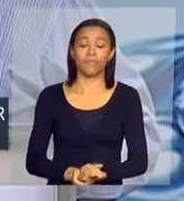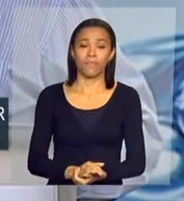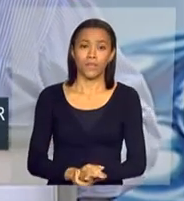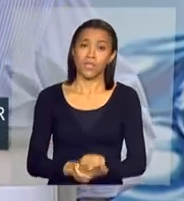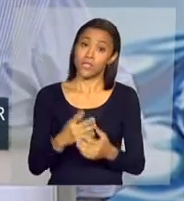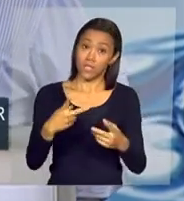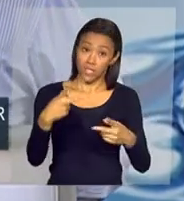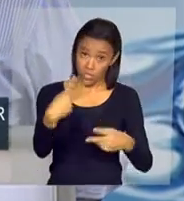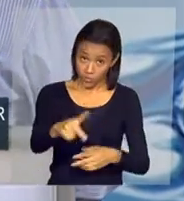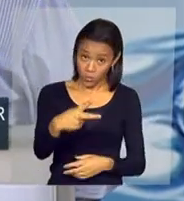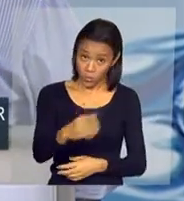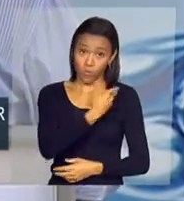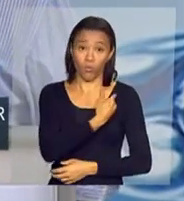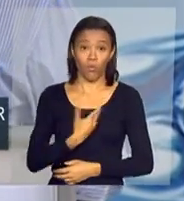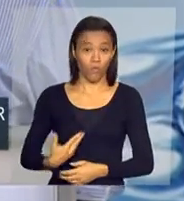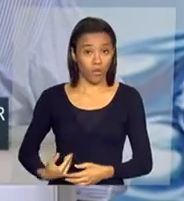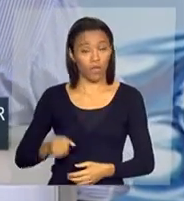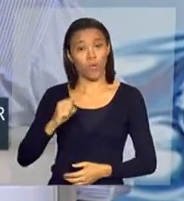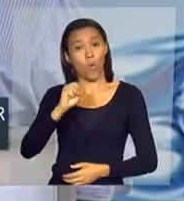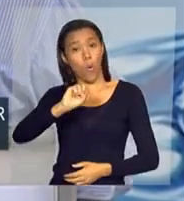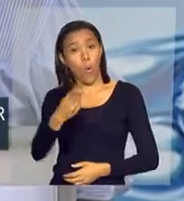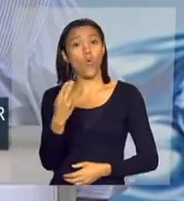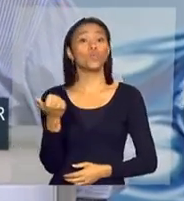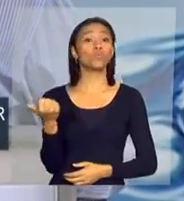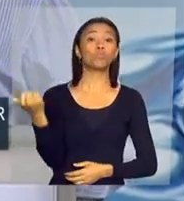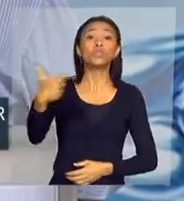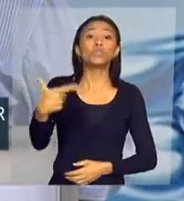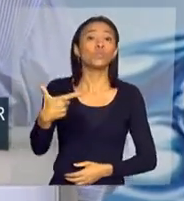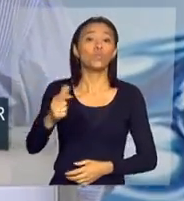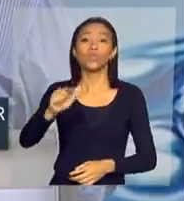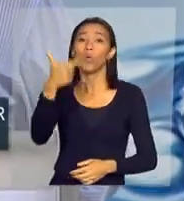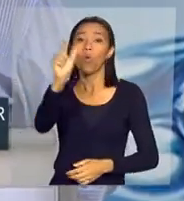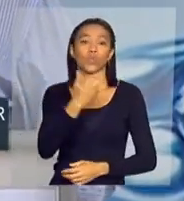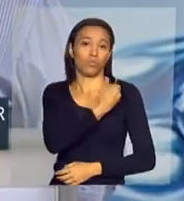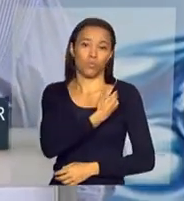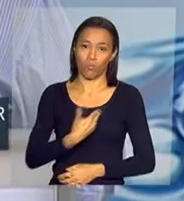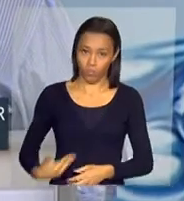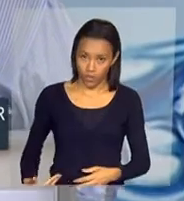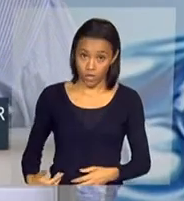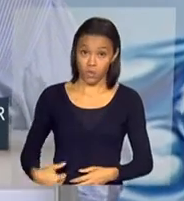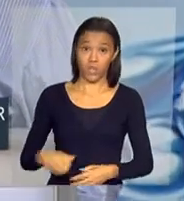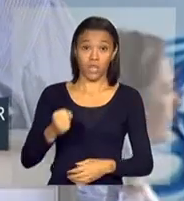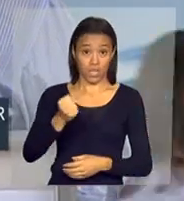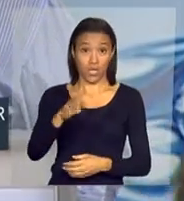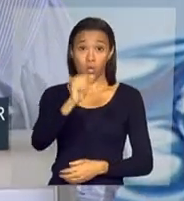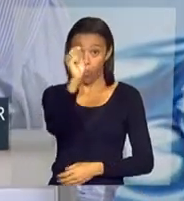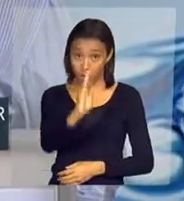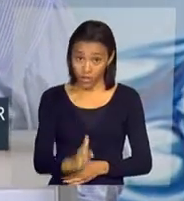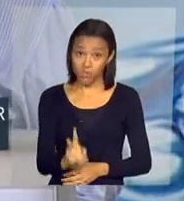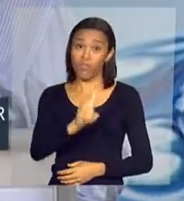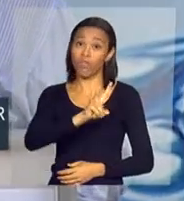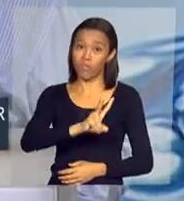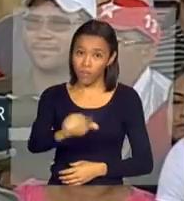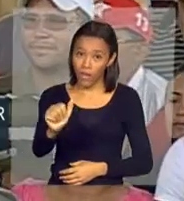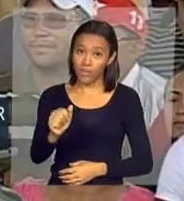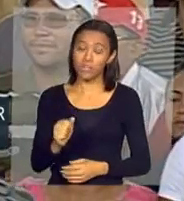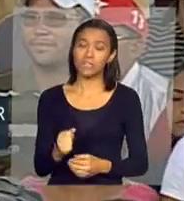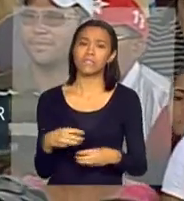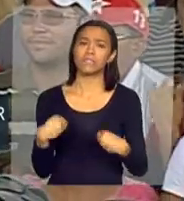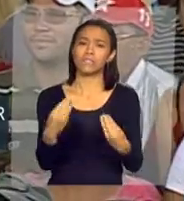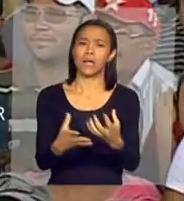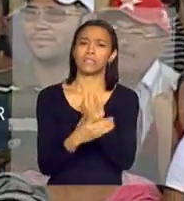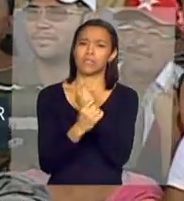no seu mandato ou numa segunda gestão presidencial, que a nação brasileira certamente há de lhe assegurar